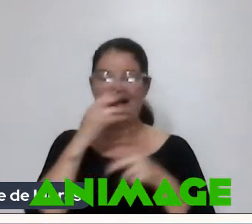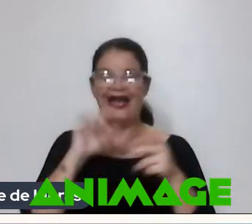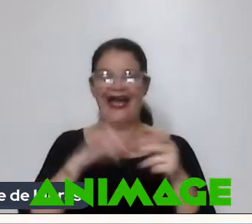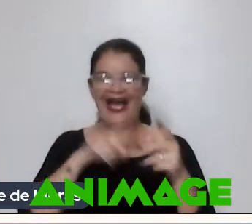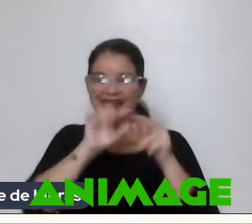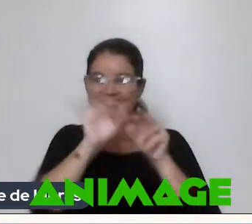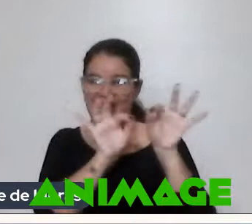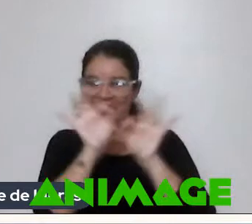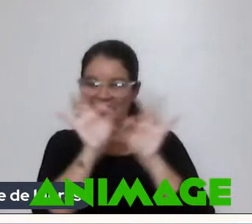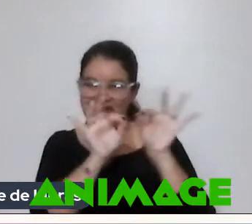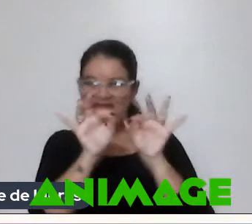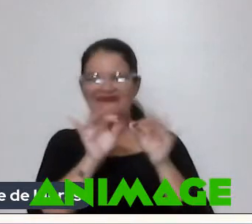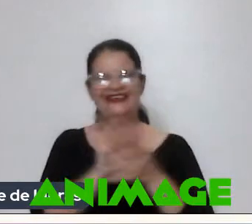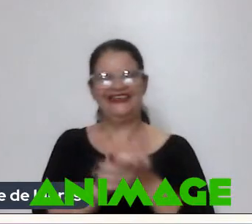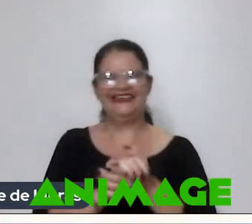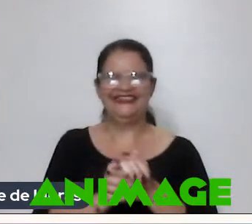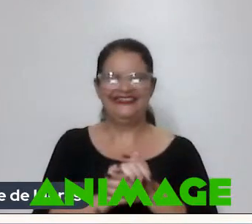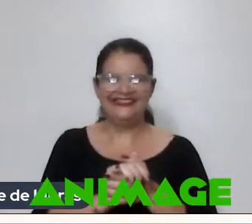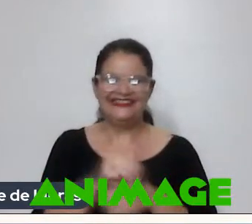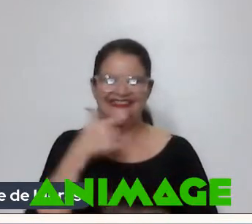Vocês não sabem Como é que é o negócio